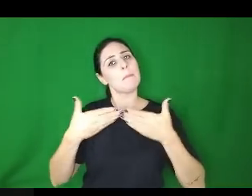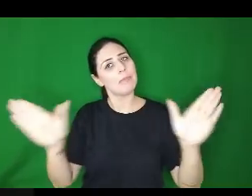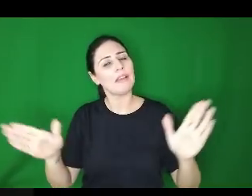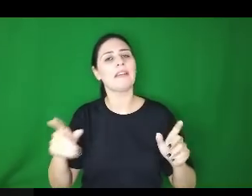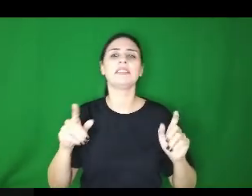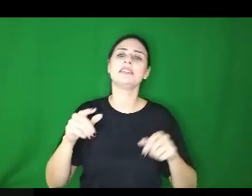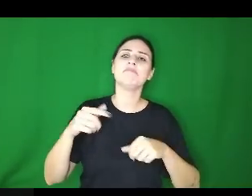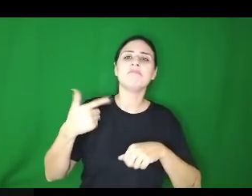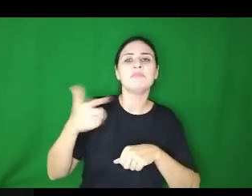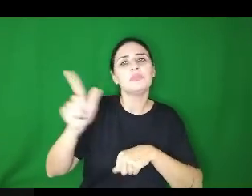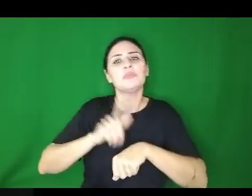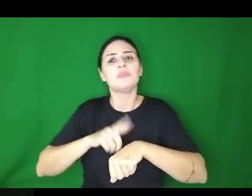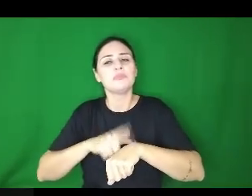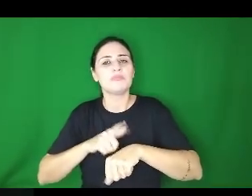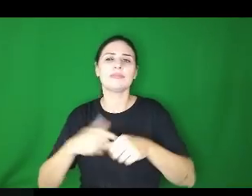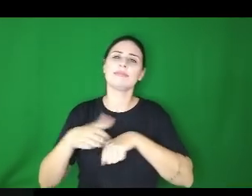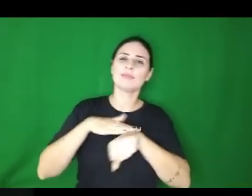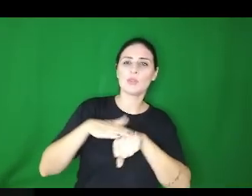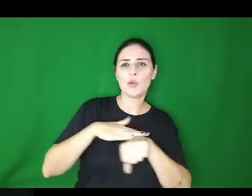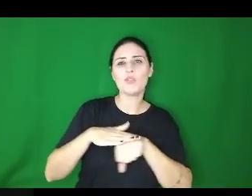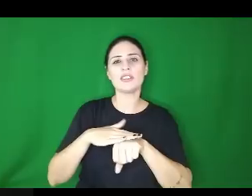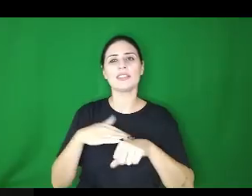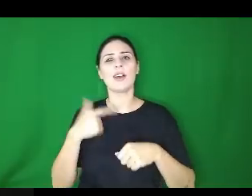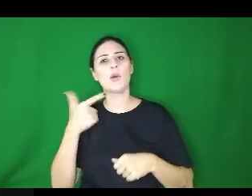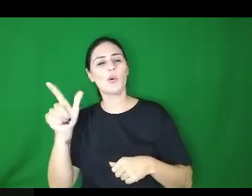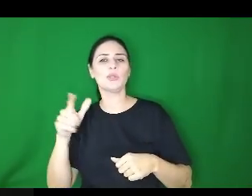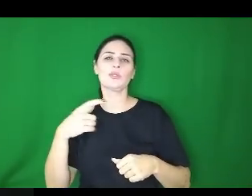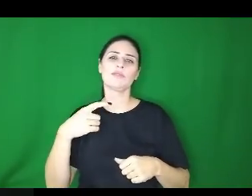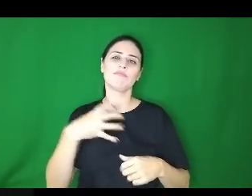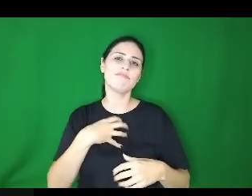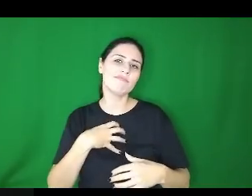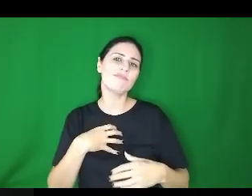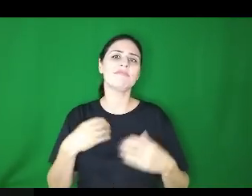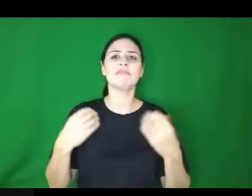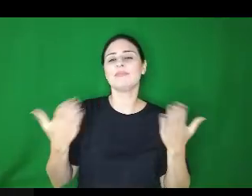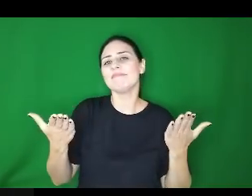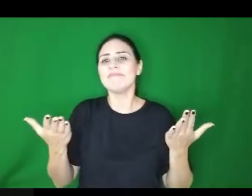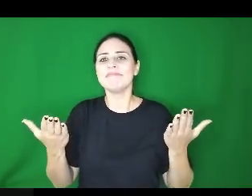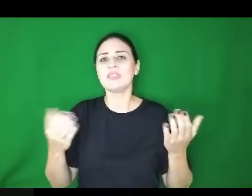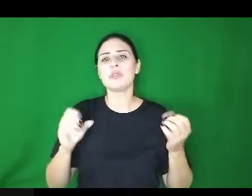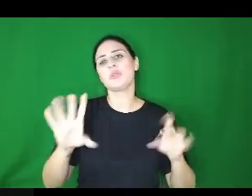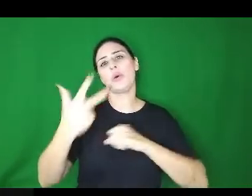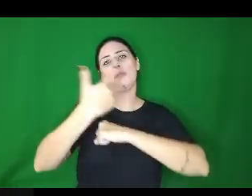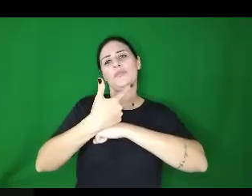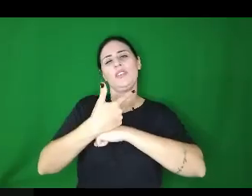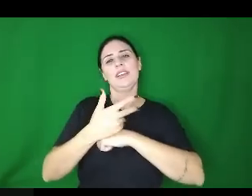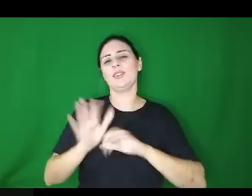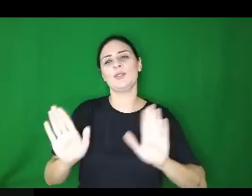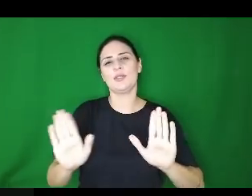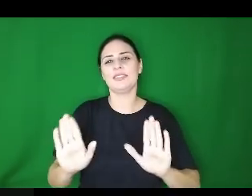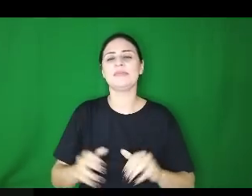conversar por outros meios, por WhatsApp, por e-mail, né, porque infelizmente a gente não vai ter como fazer